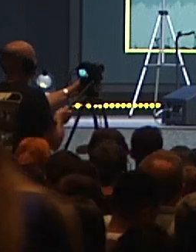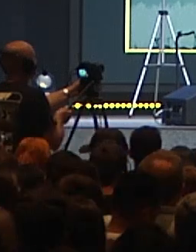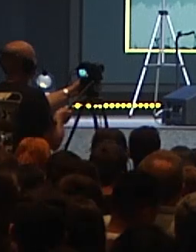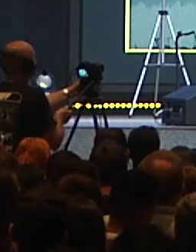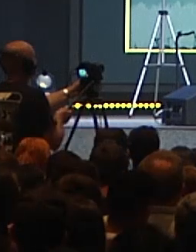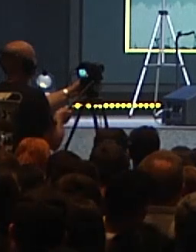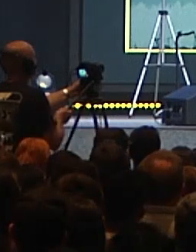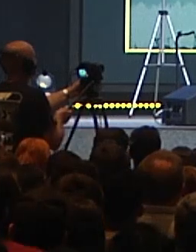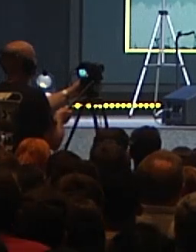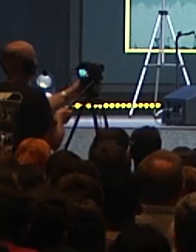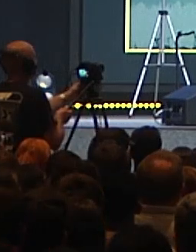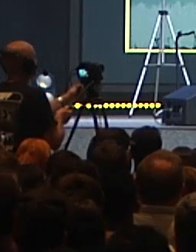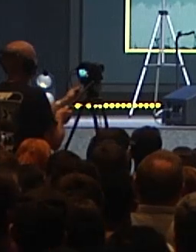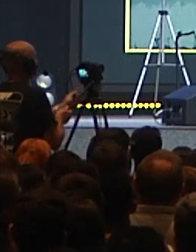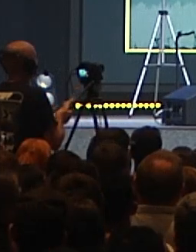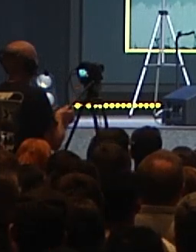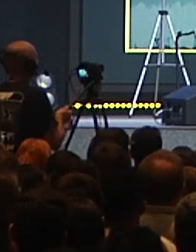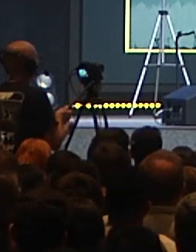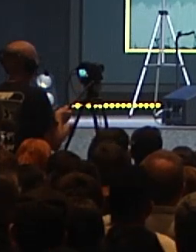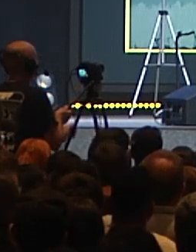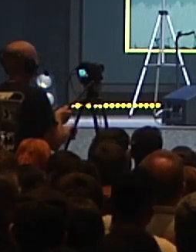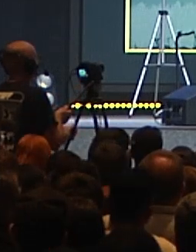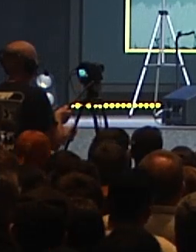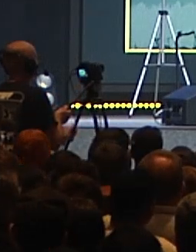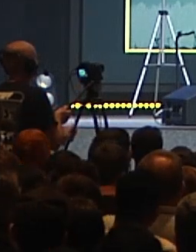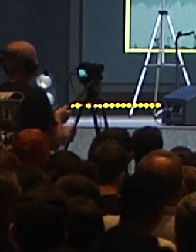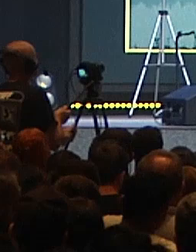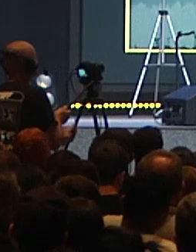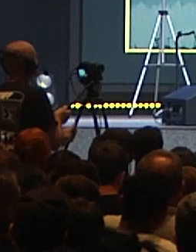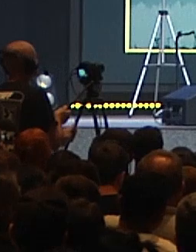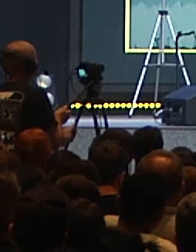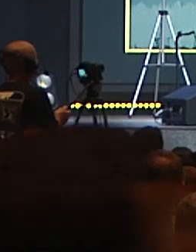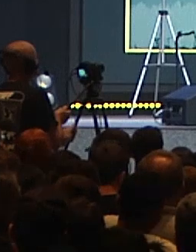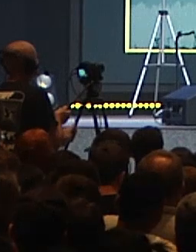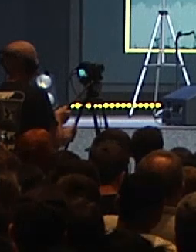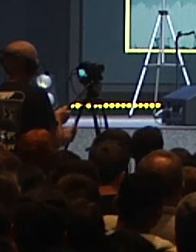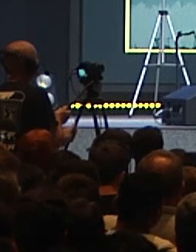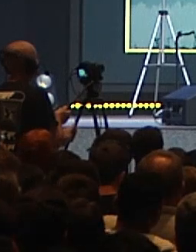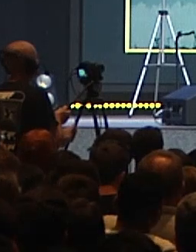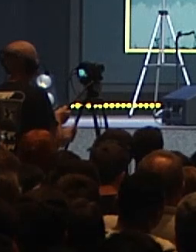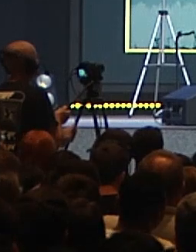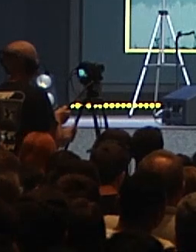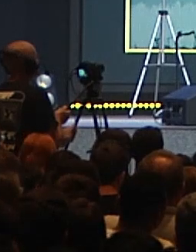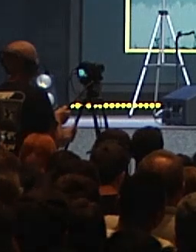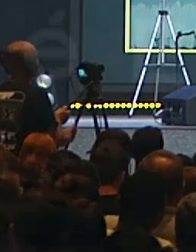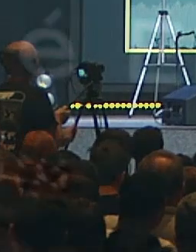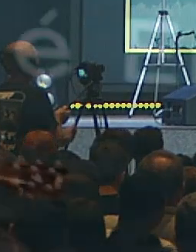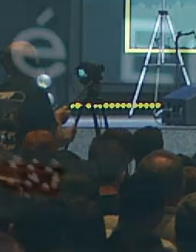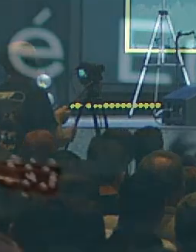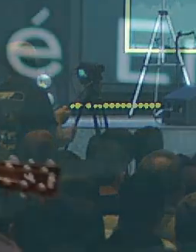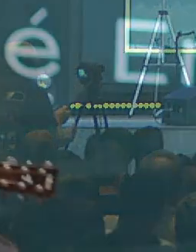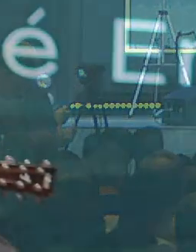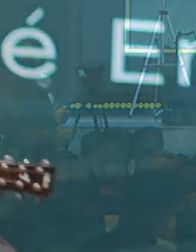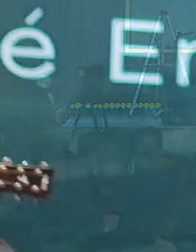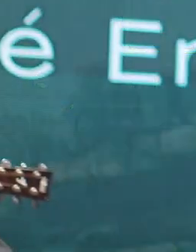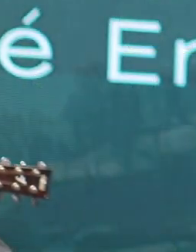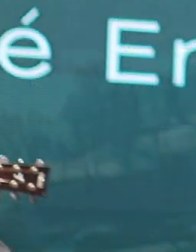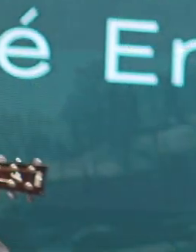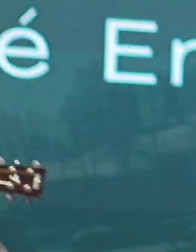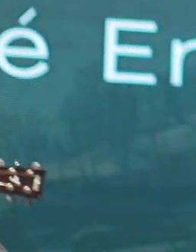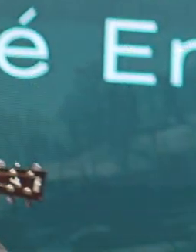Síria. Eis que eles já estão em Hazazon Tamar, que é em Gedi.